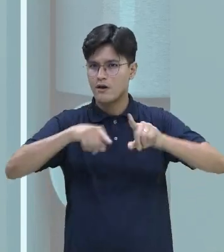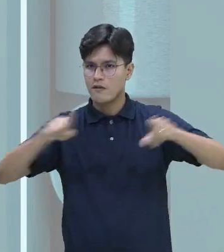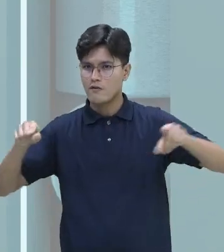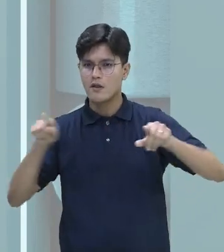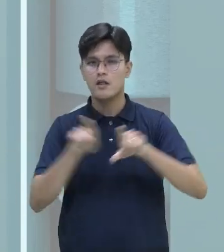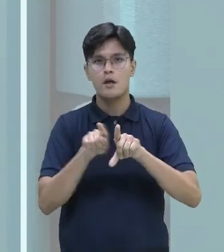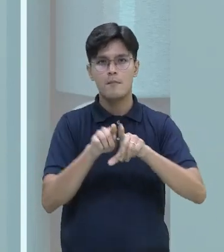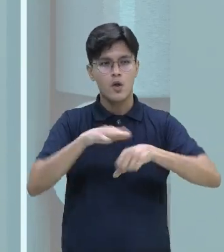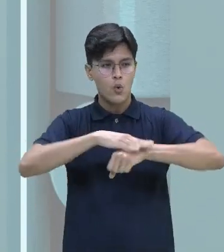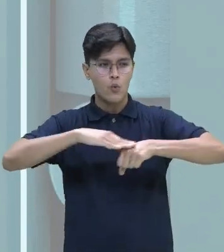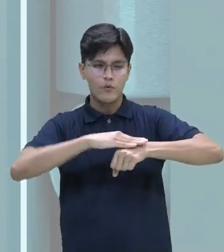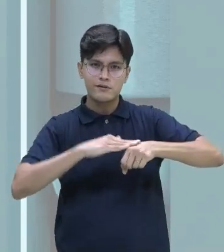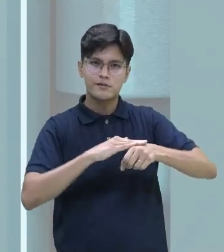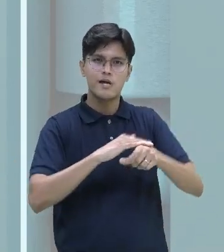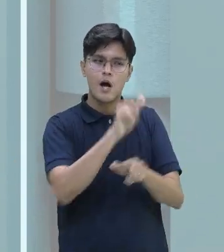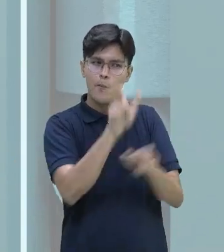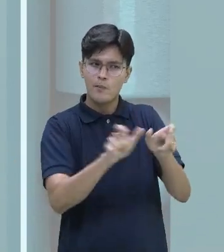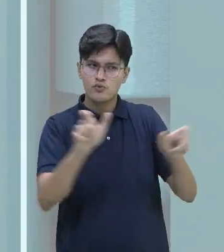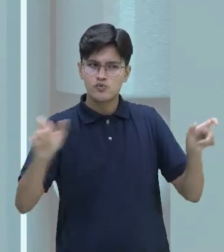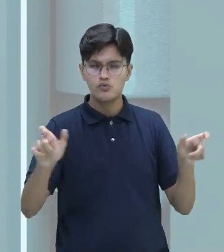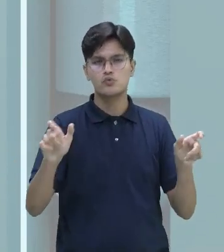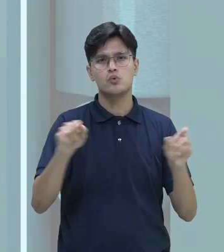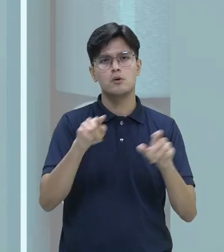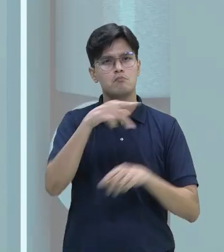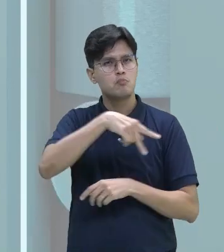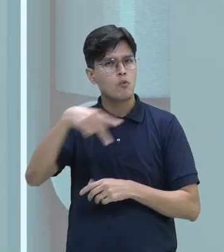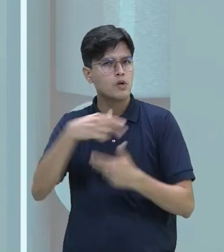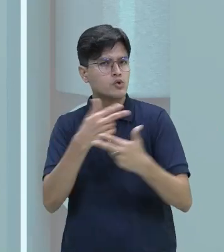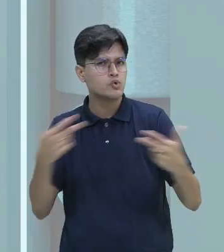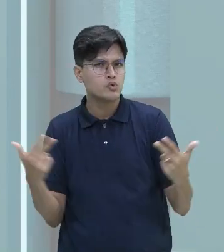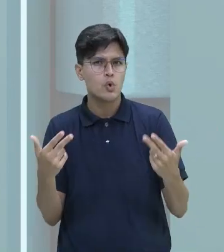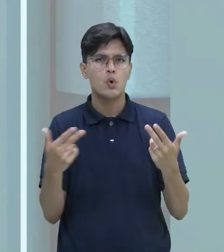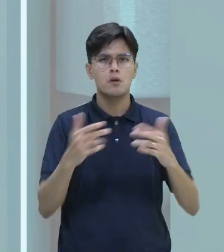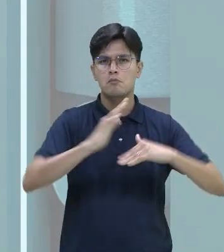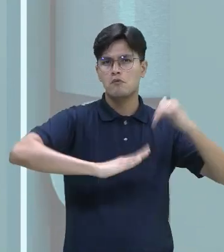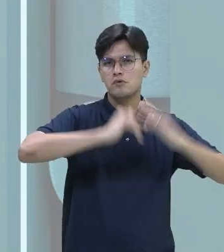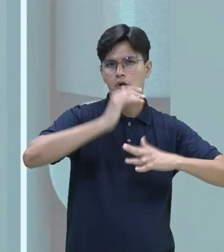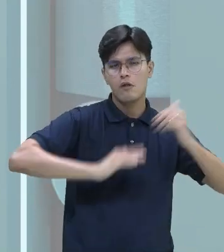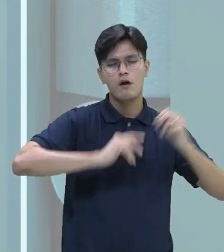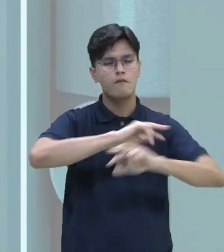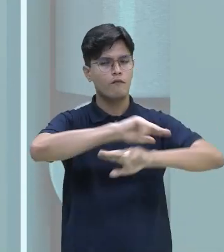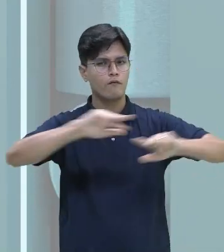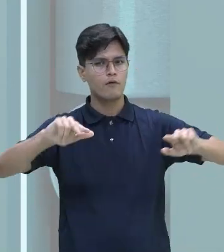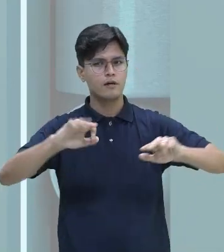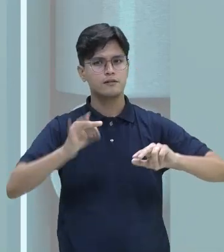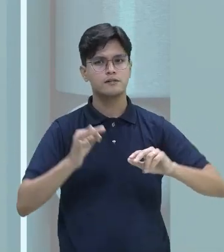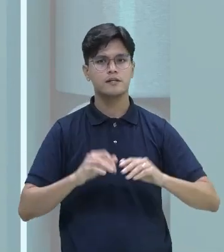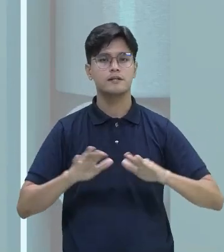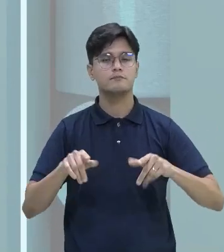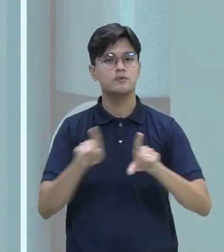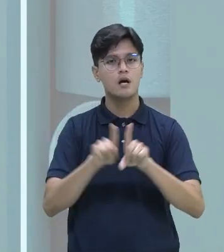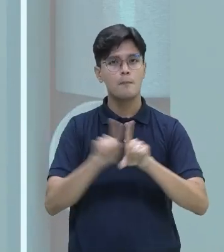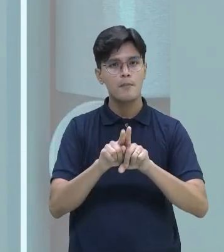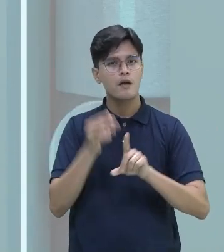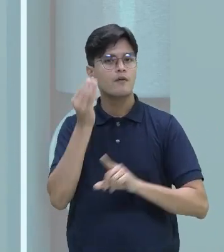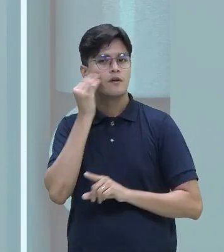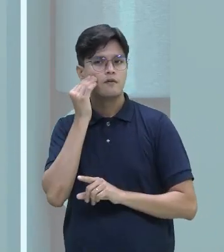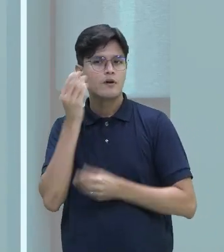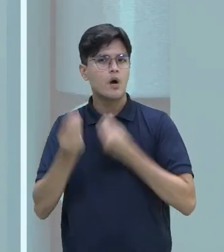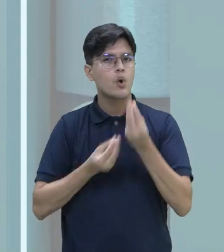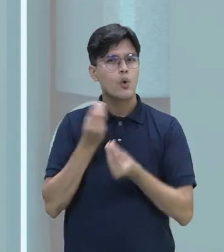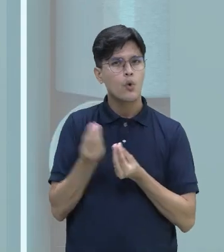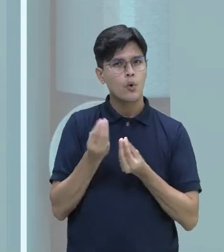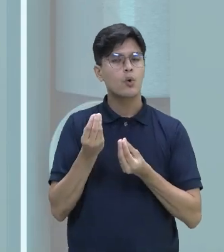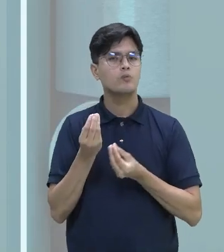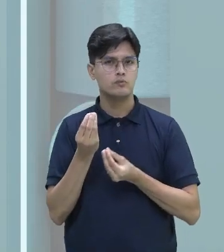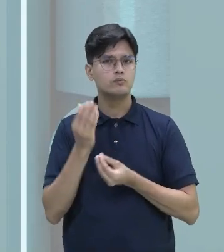outros professores, e verificar, então, de que maneira eu posso estar atento a esses temas